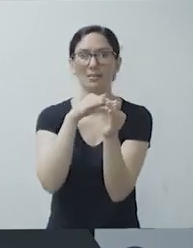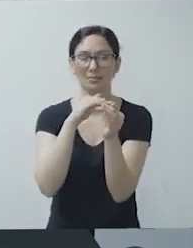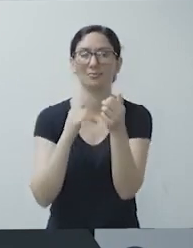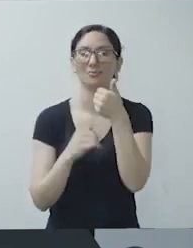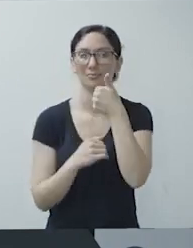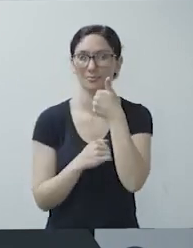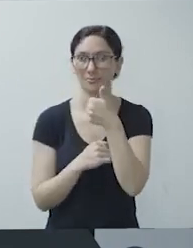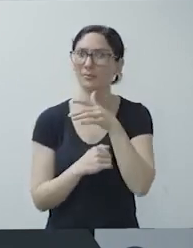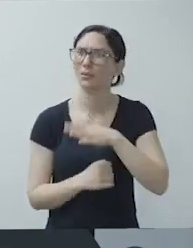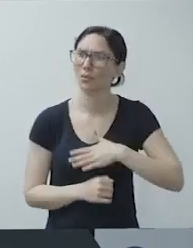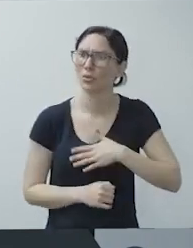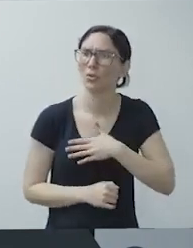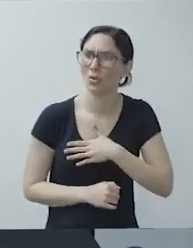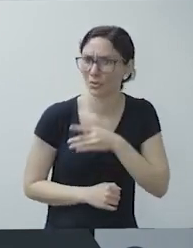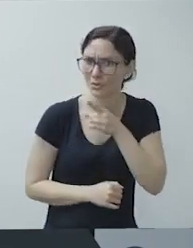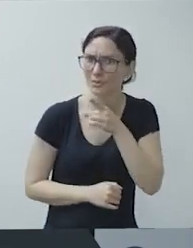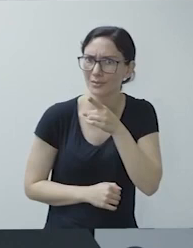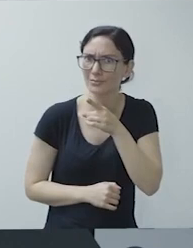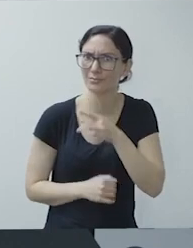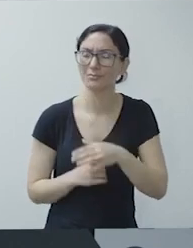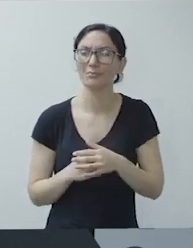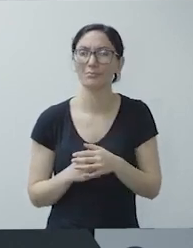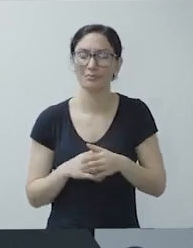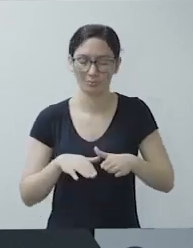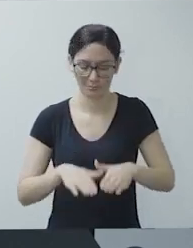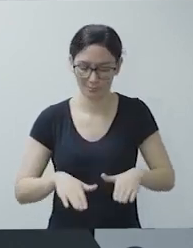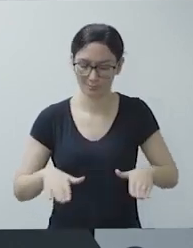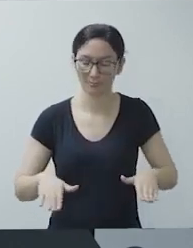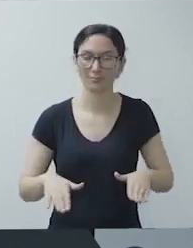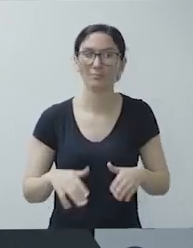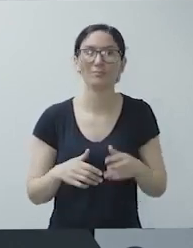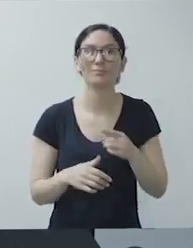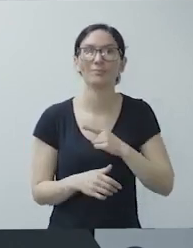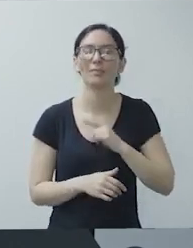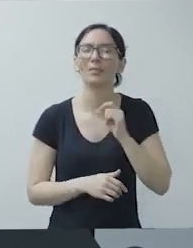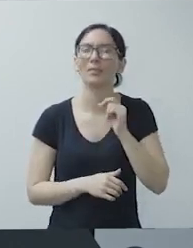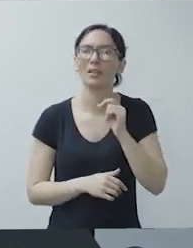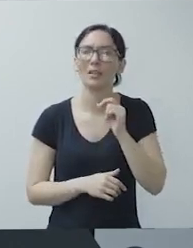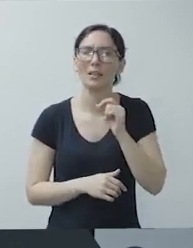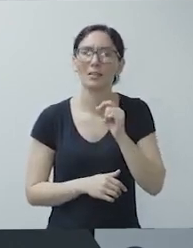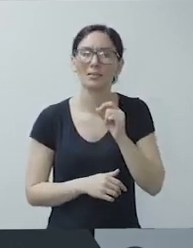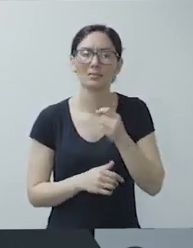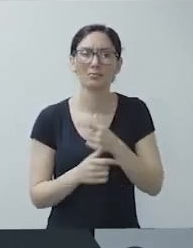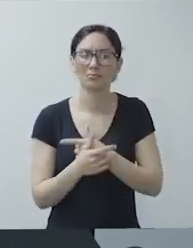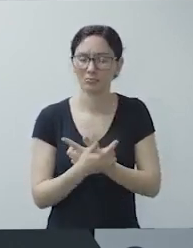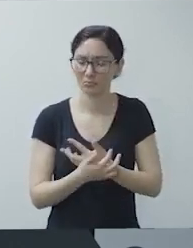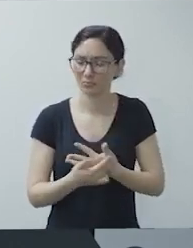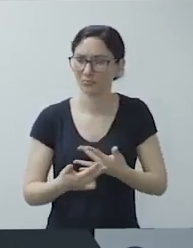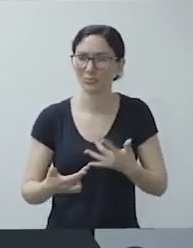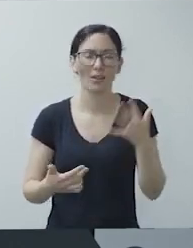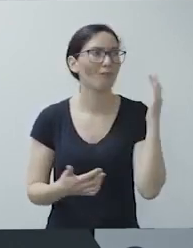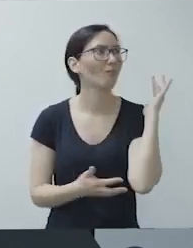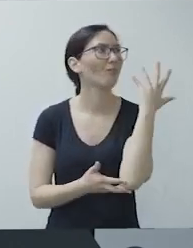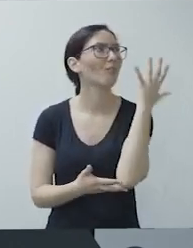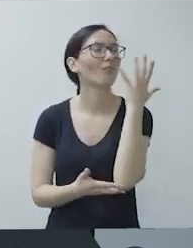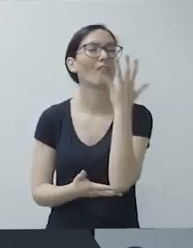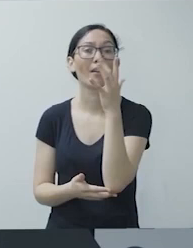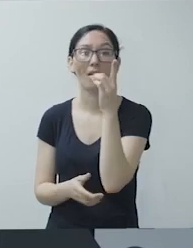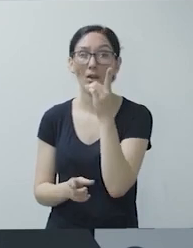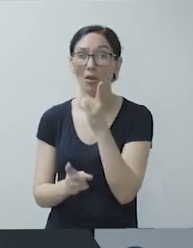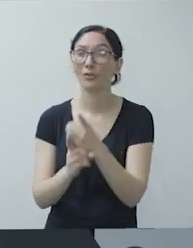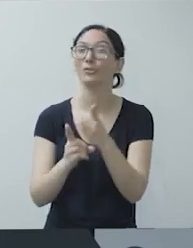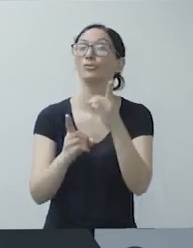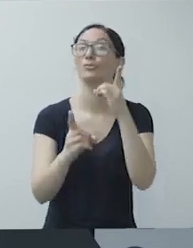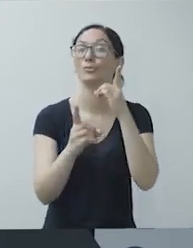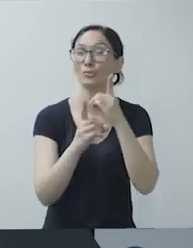Estão gostando? Todos esses são animais que aparecem na floresta. E